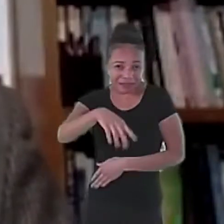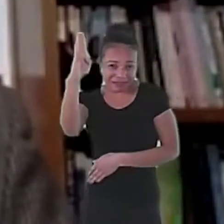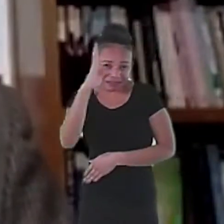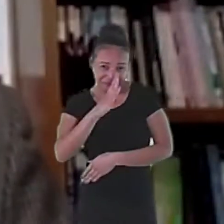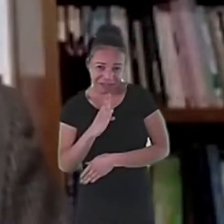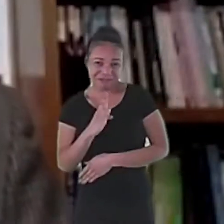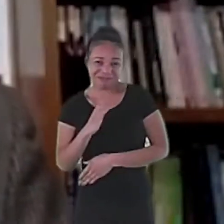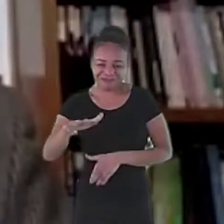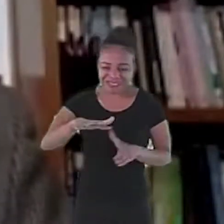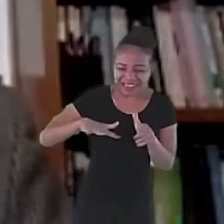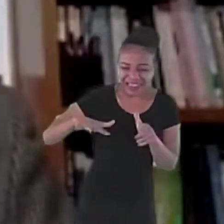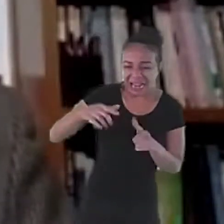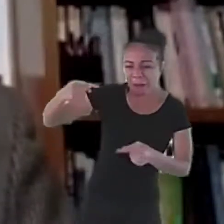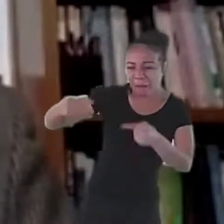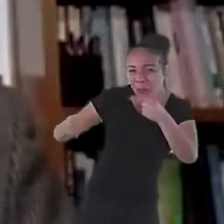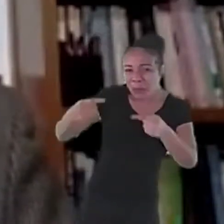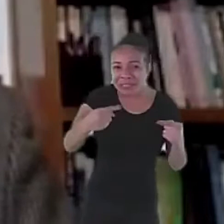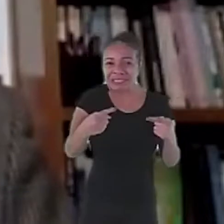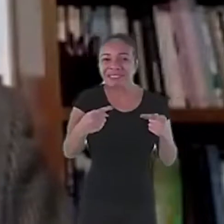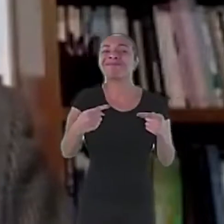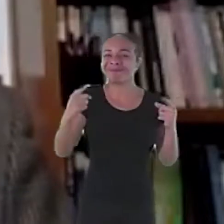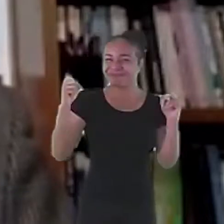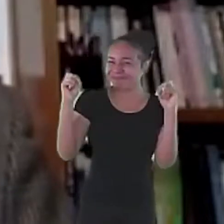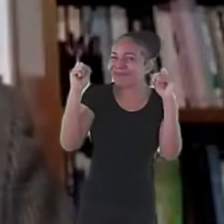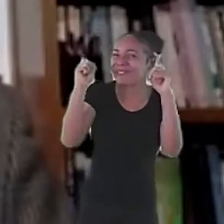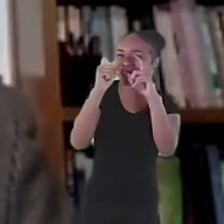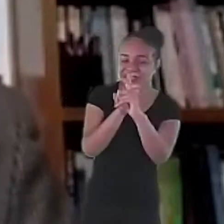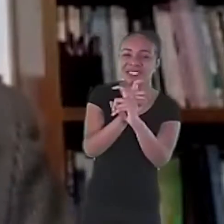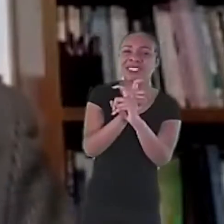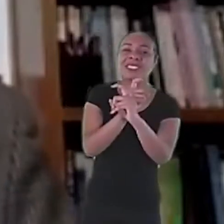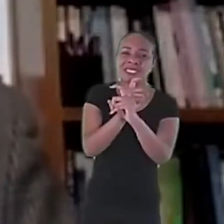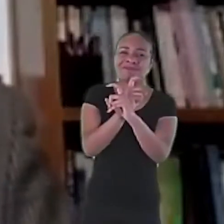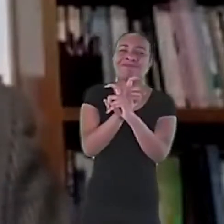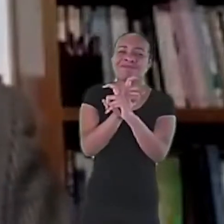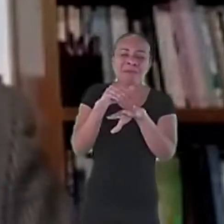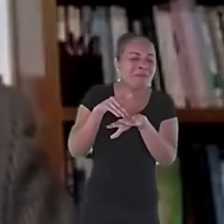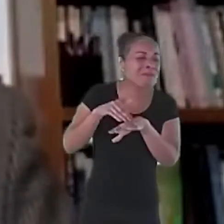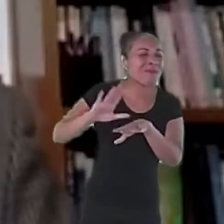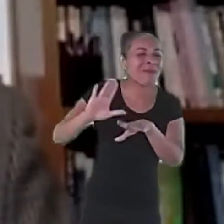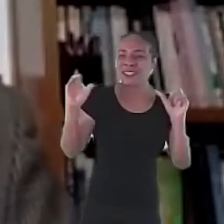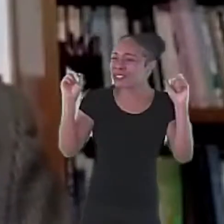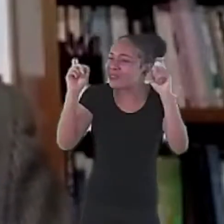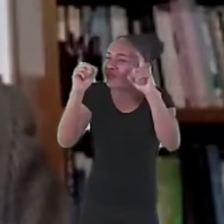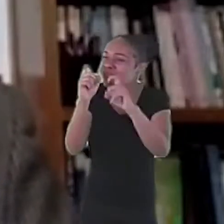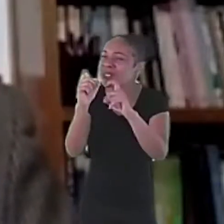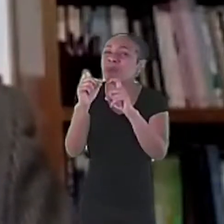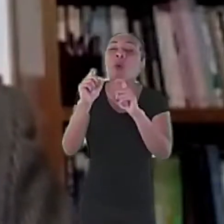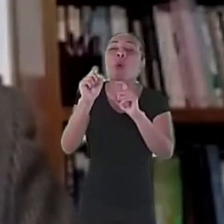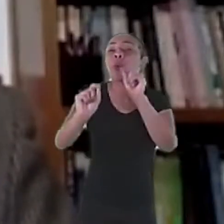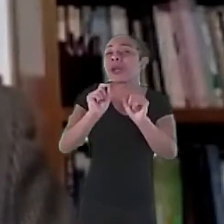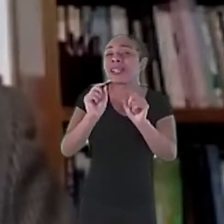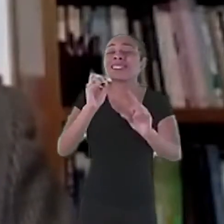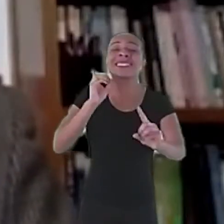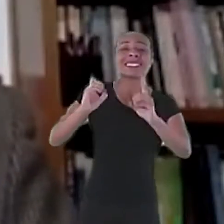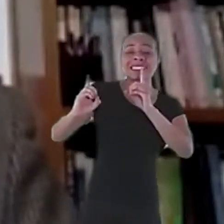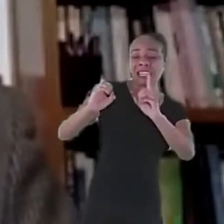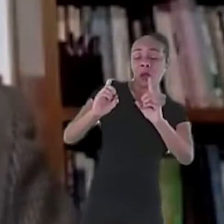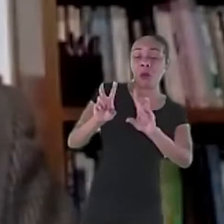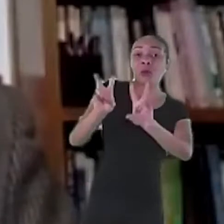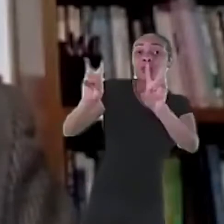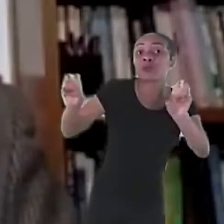difícil. Está cada vez mais difícil conversar sobre política